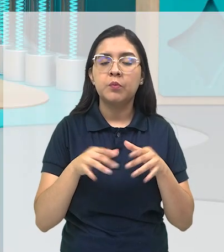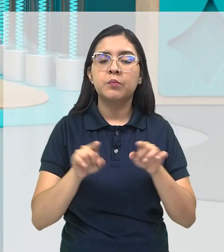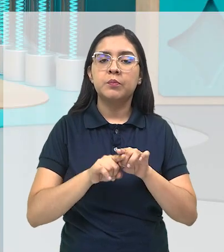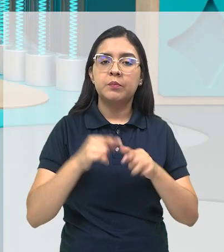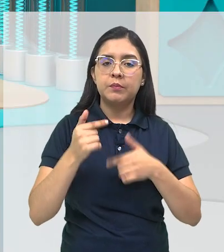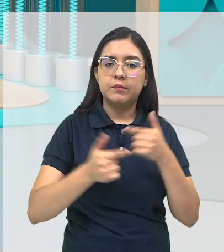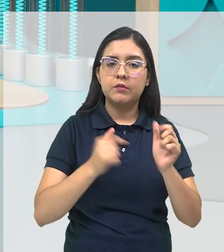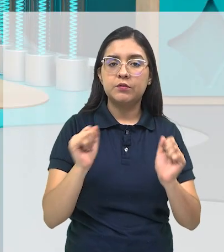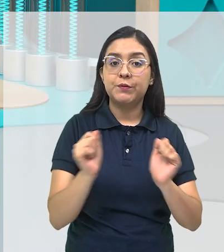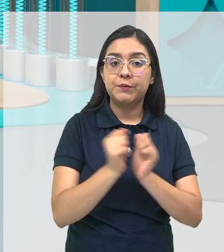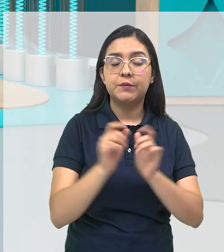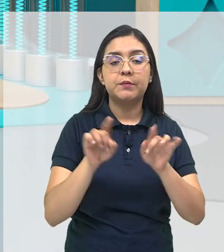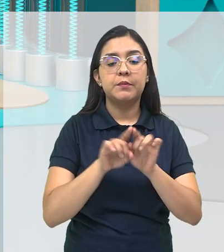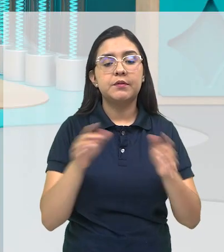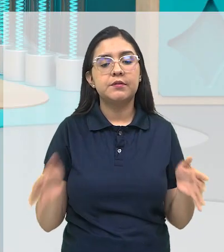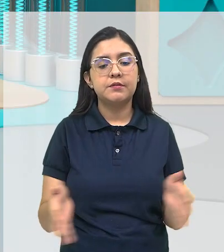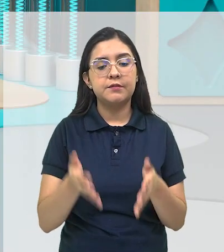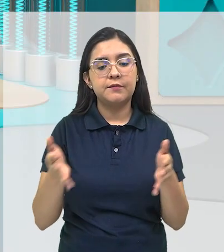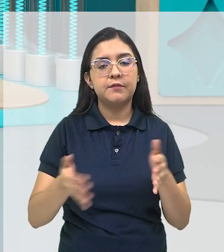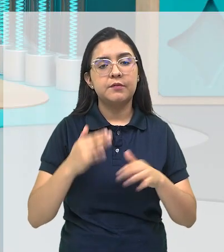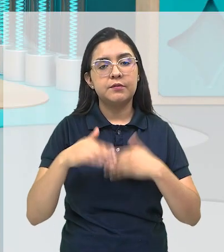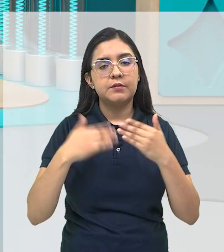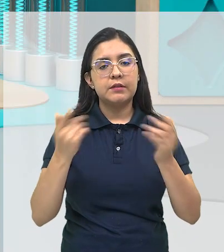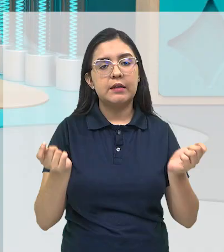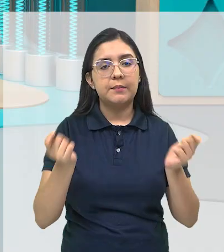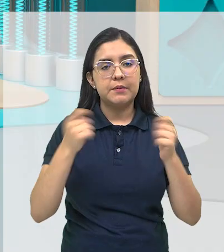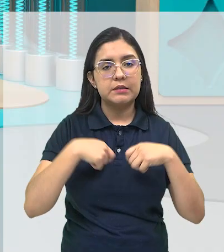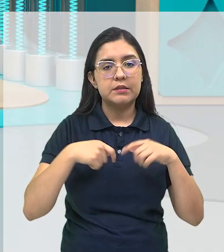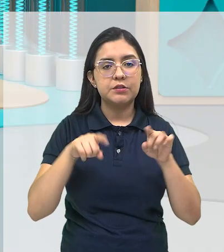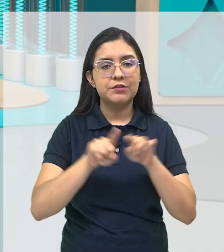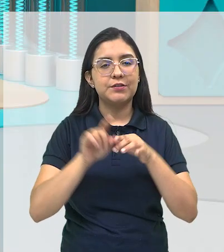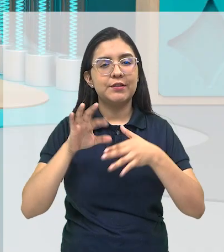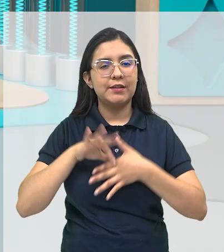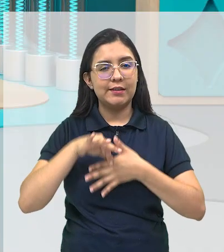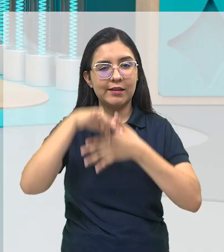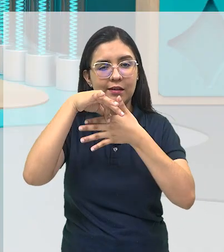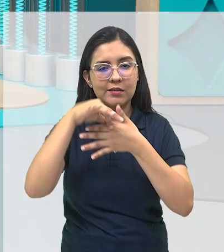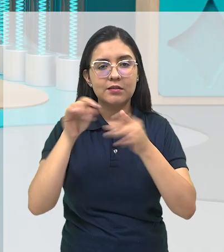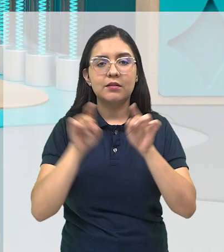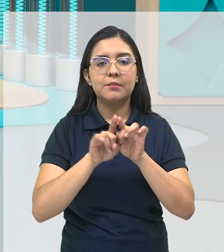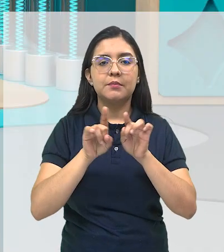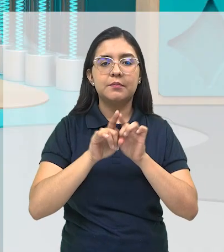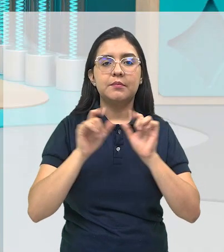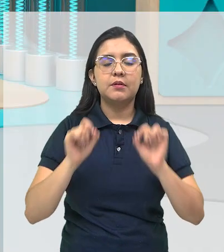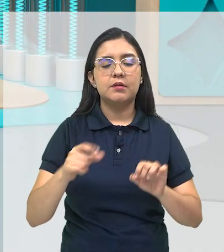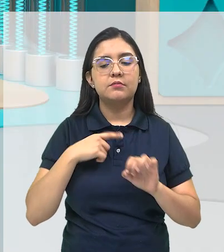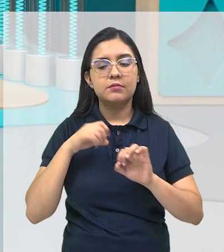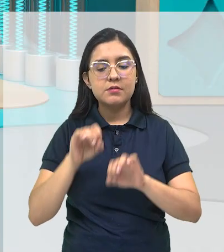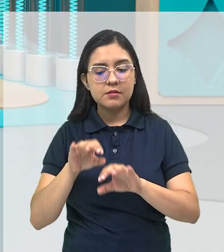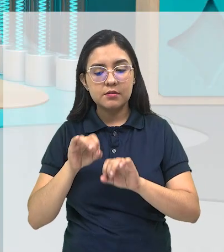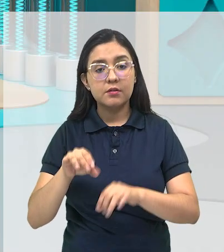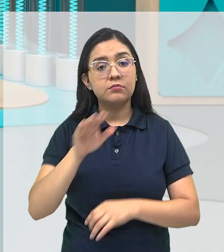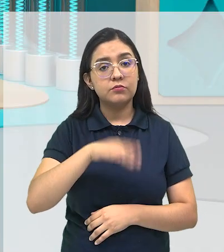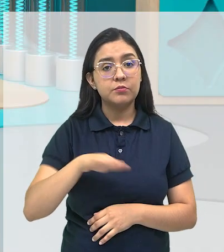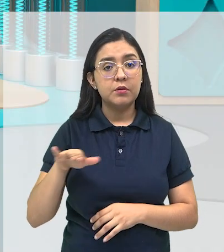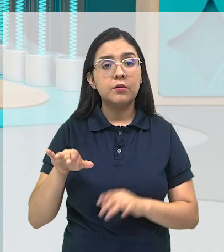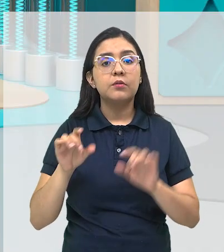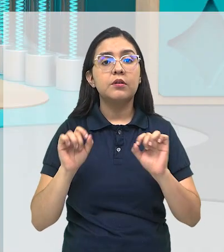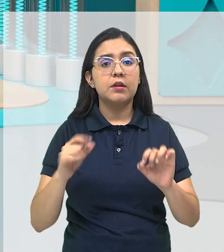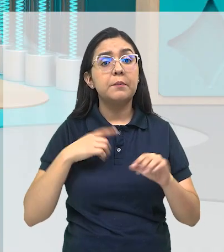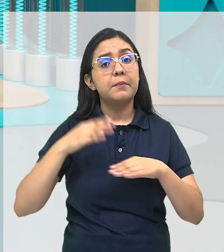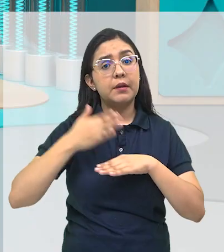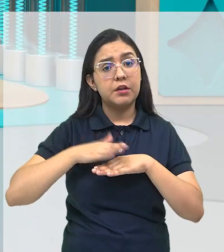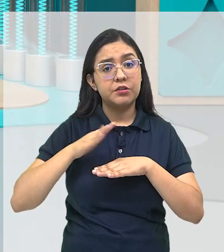trabalho em equipe, vai incentivar o desenvolvimento da capacidade de liderança, disciplinando os menores, né,